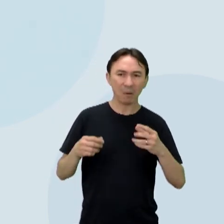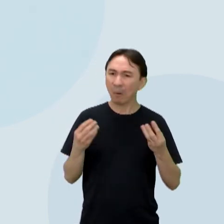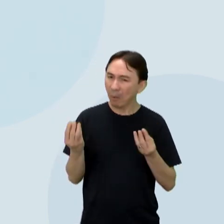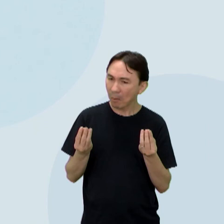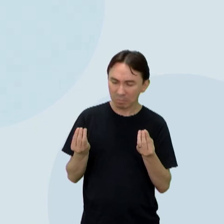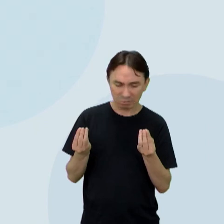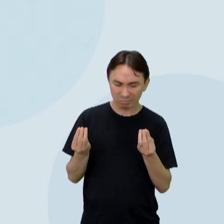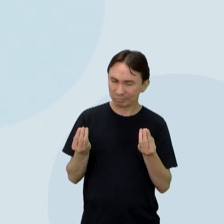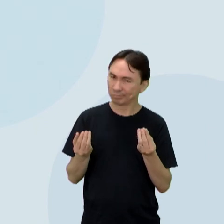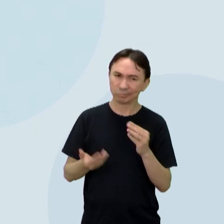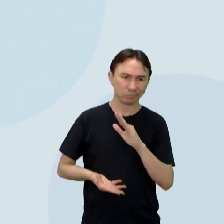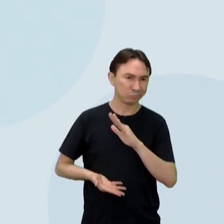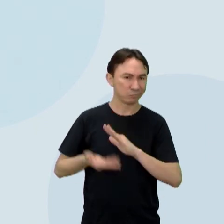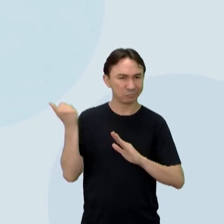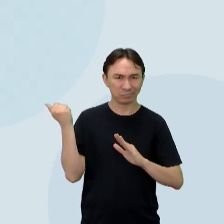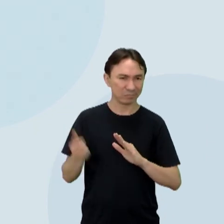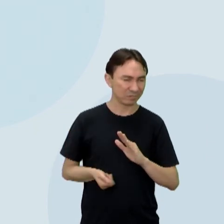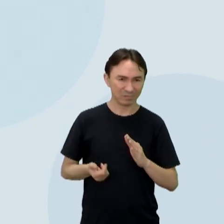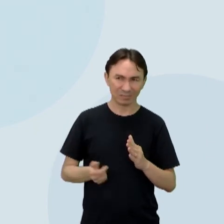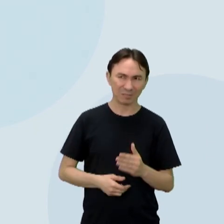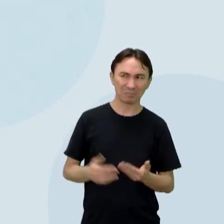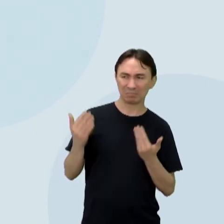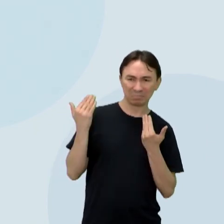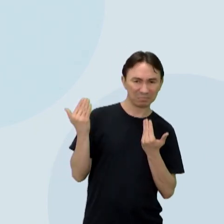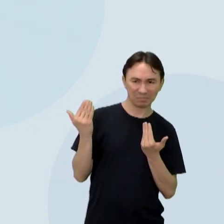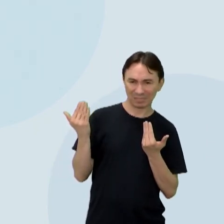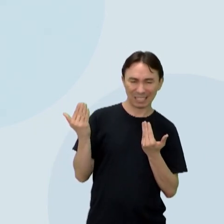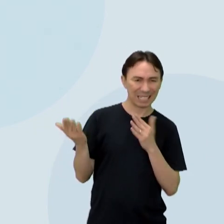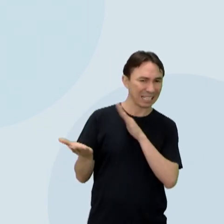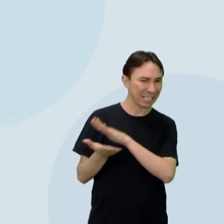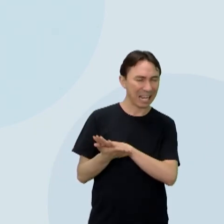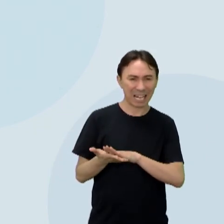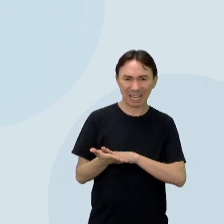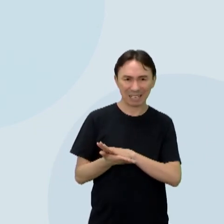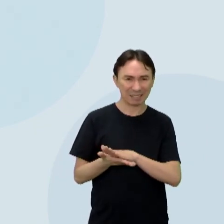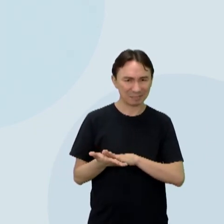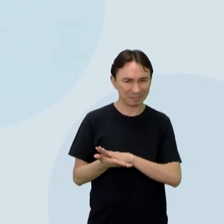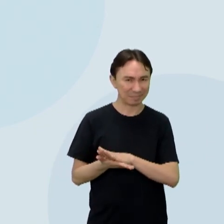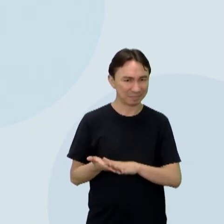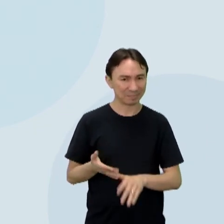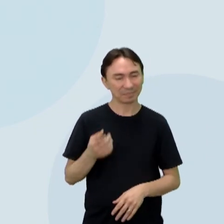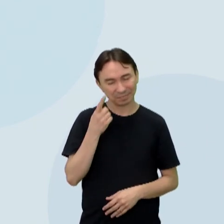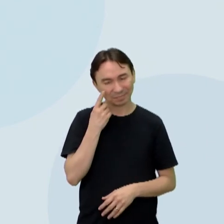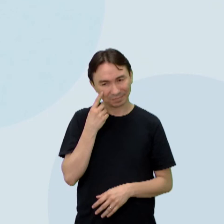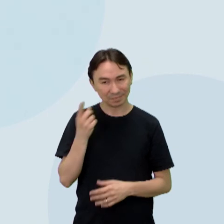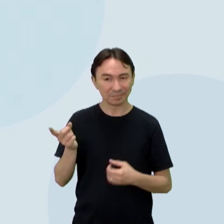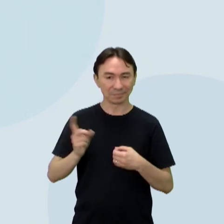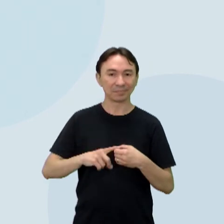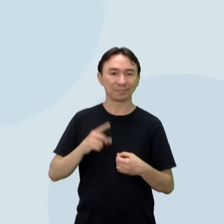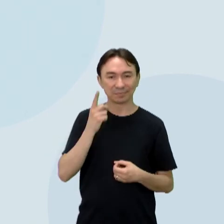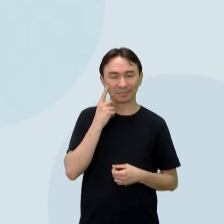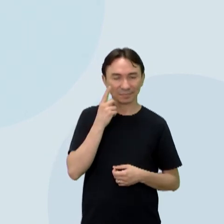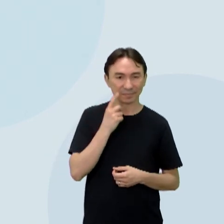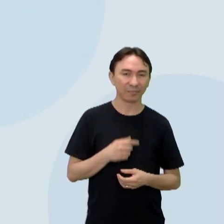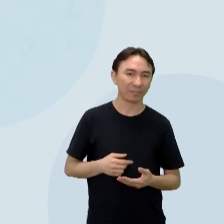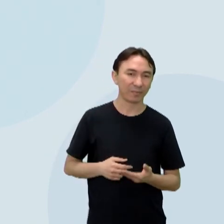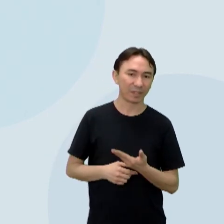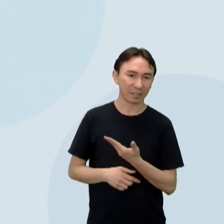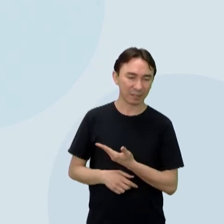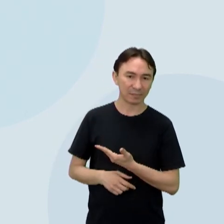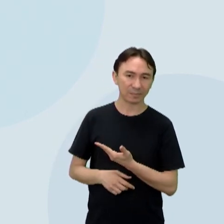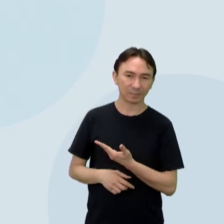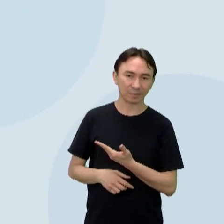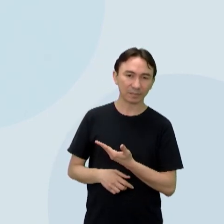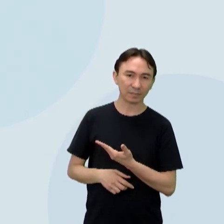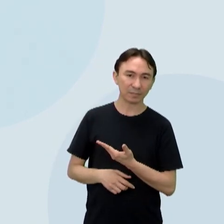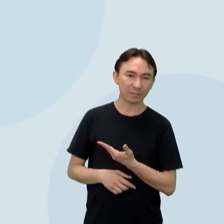também. Dúvida? Dúvida alguma. Quer voltar na tirinha? Vamos lá. Olha só. Essa foi é aqui